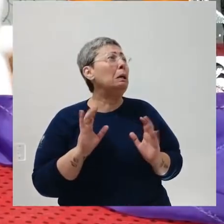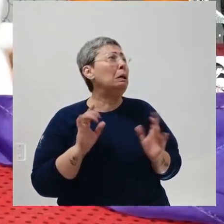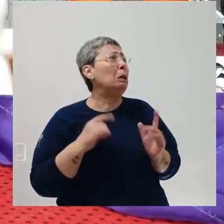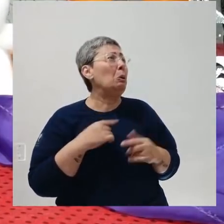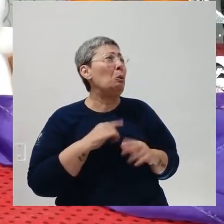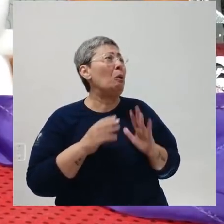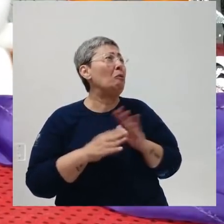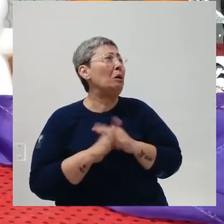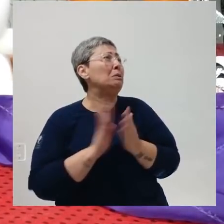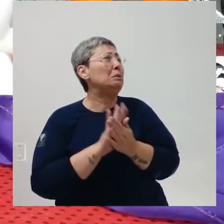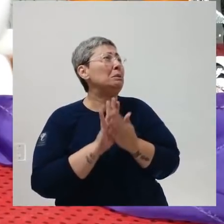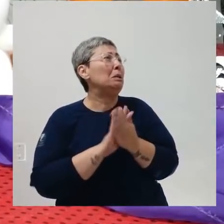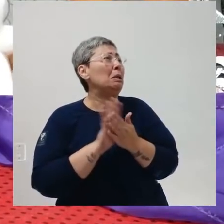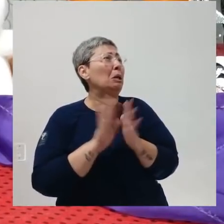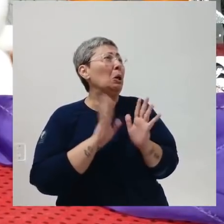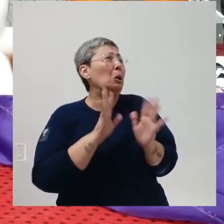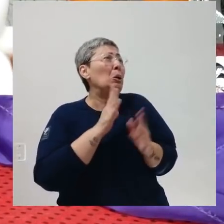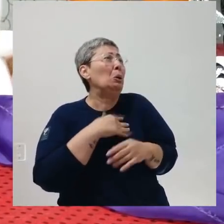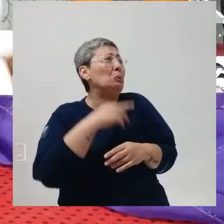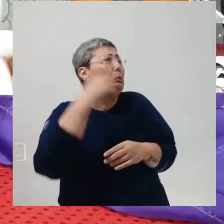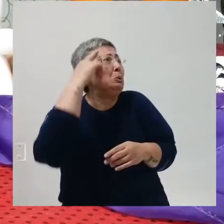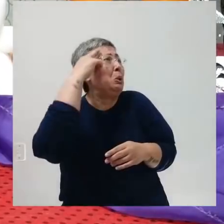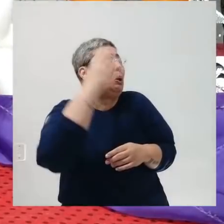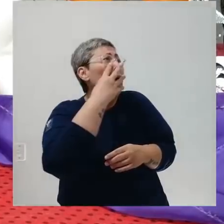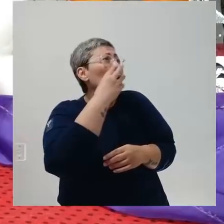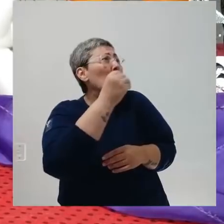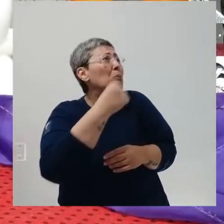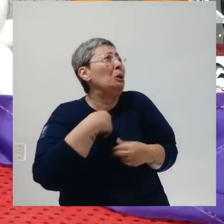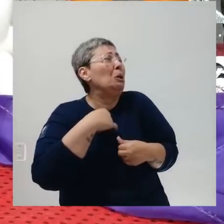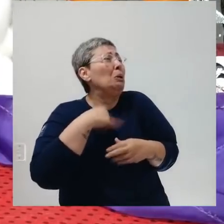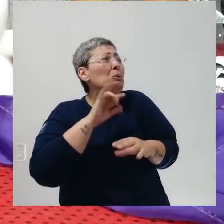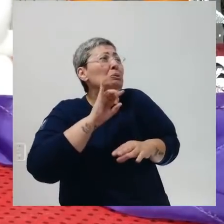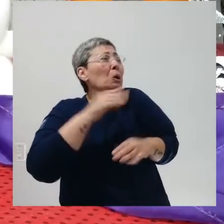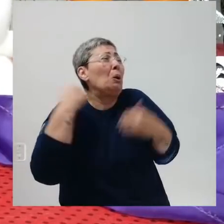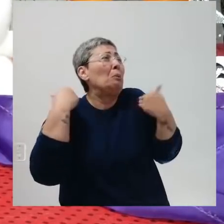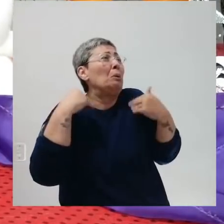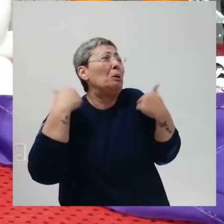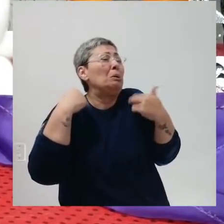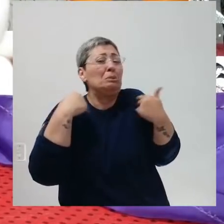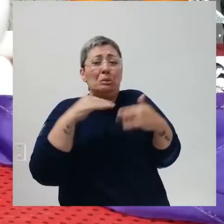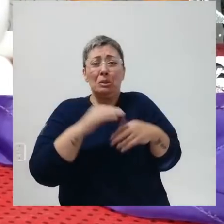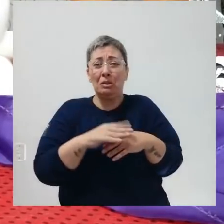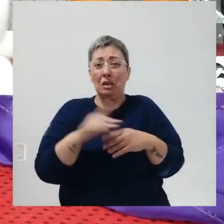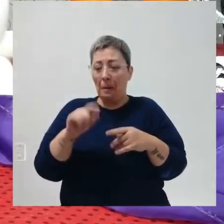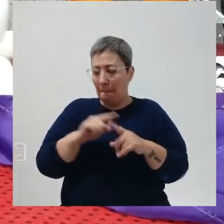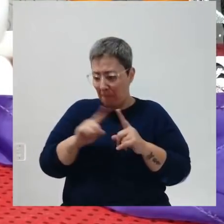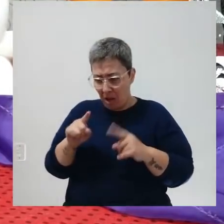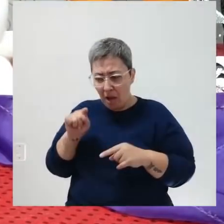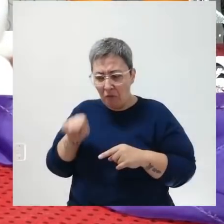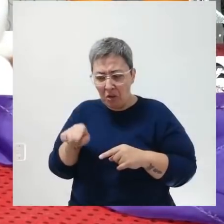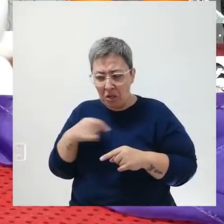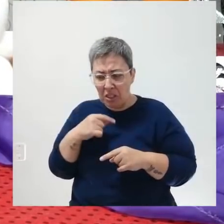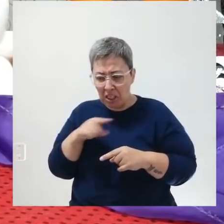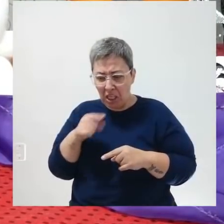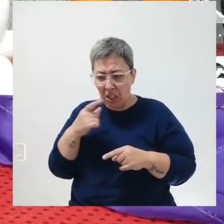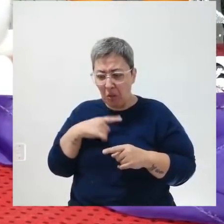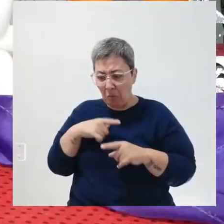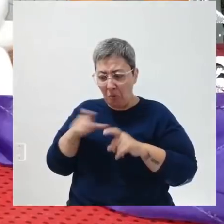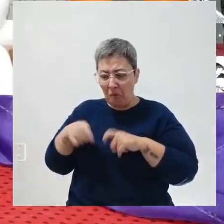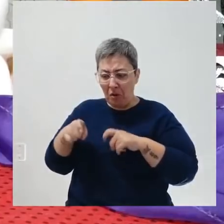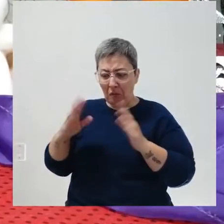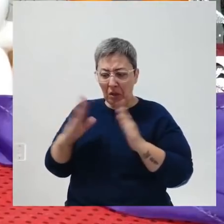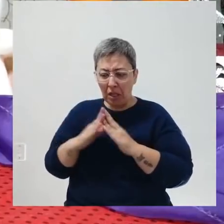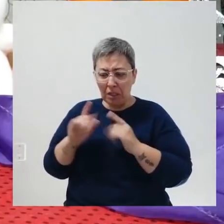Eu não estou invadindo nada, senhor lobo. Eu só estava passeando. Mas você não vive na